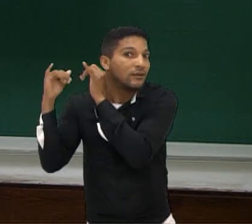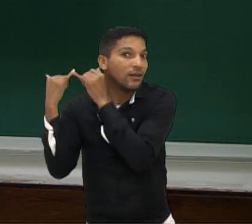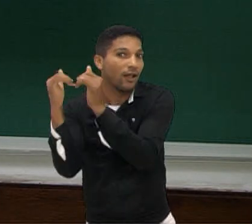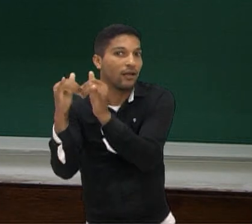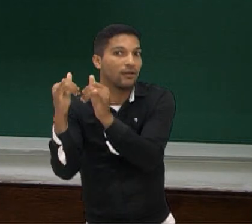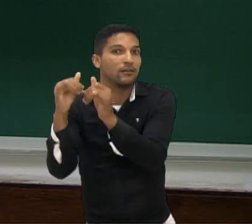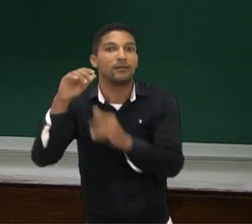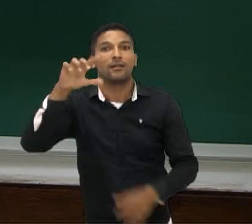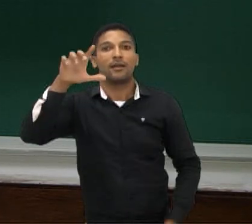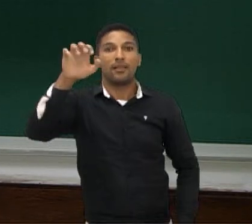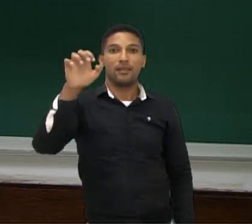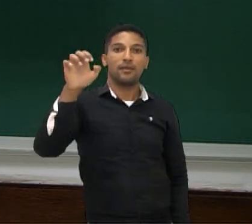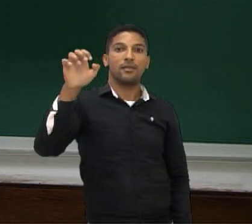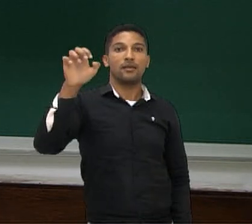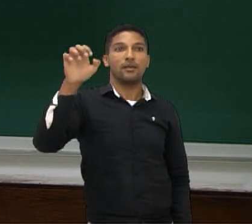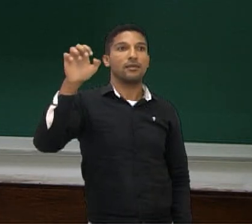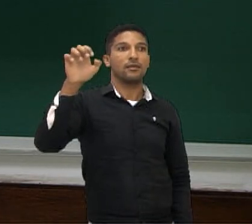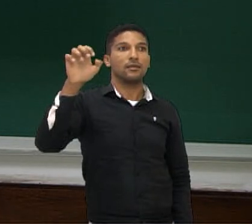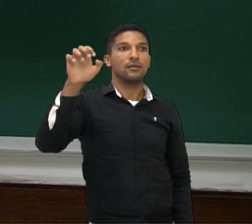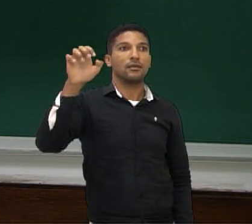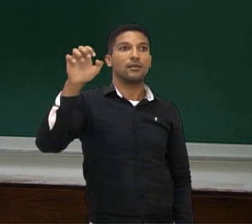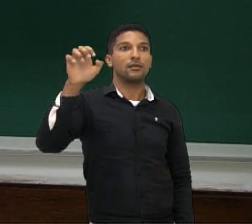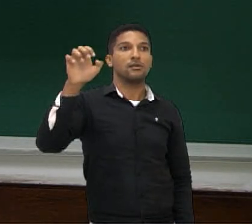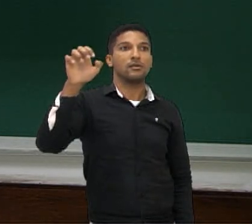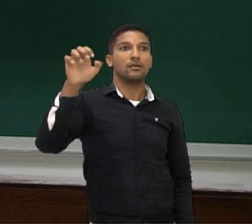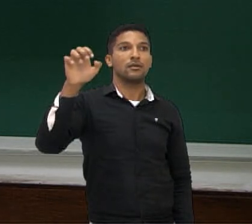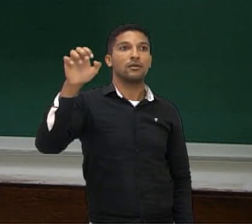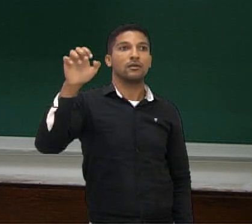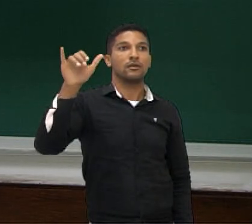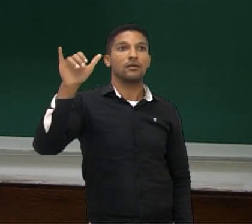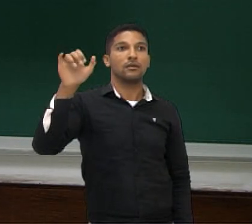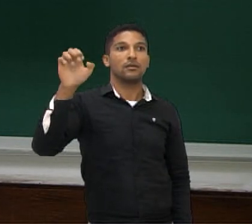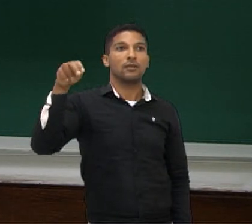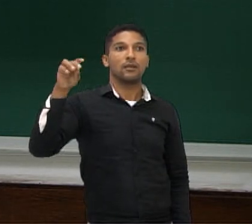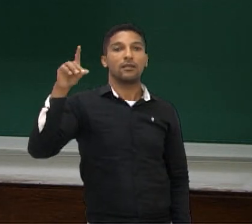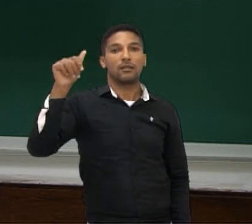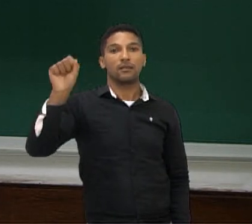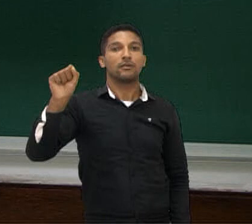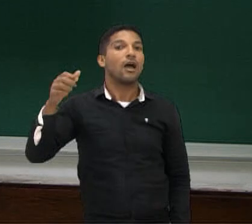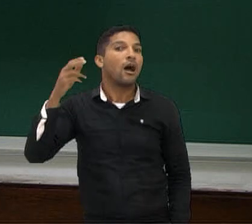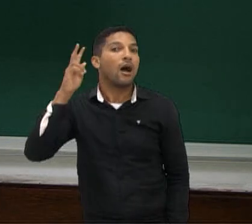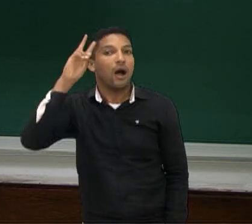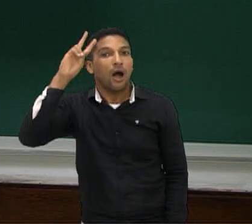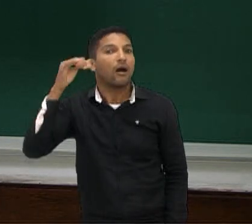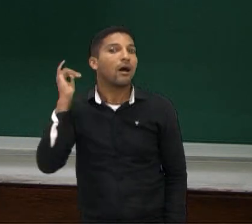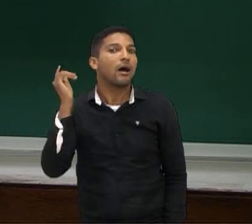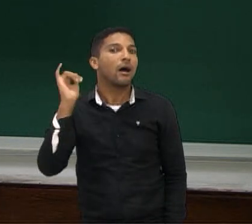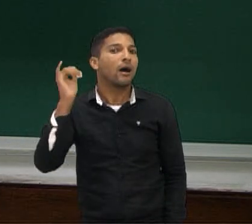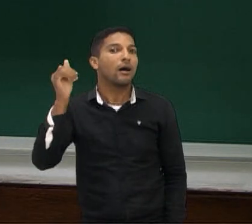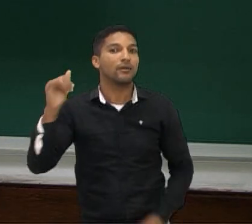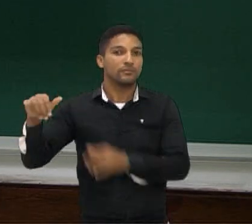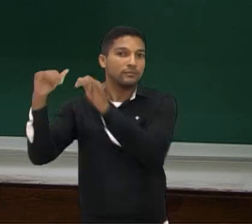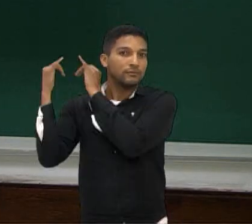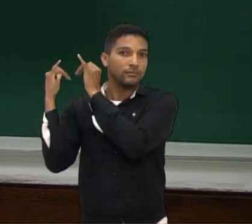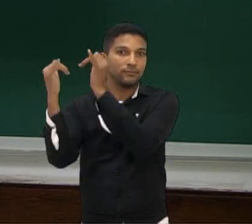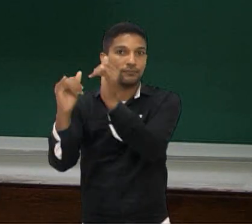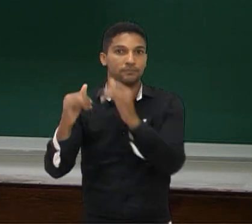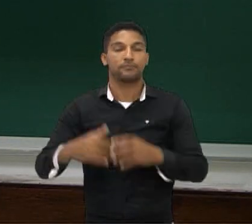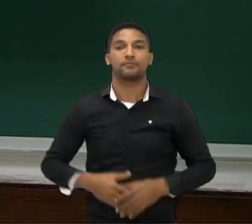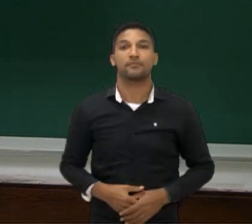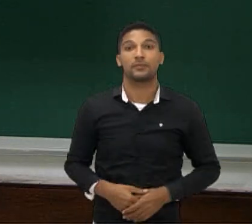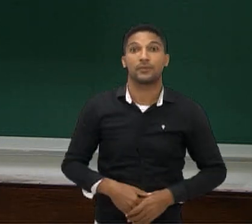são reais, são lendas. Mas, gente, os mexicanos, está bem dentro do universo deles, eles